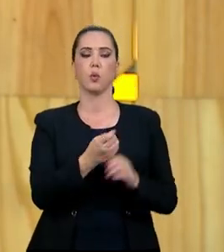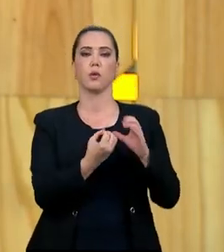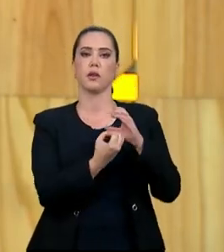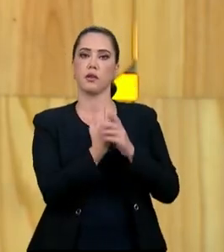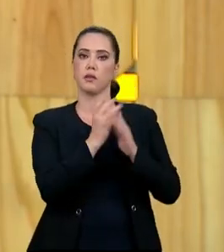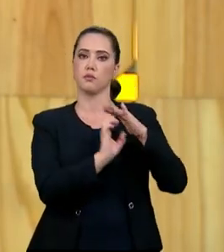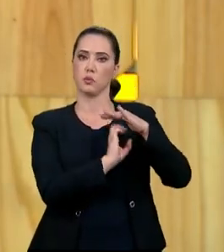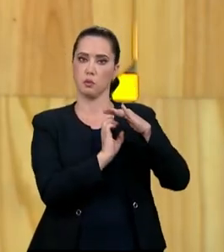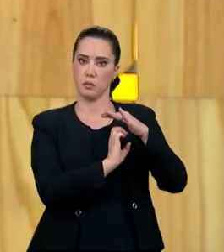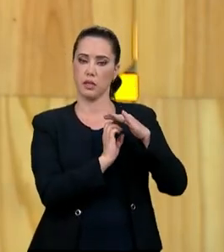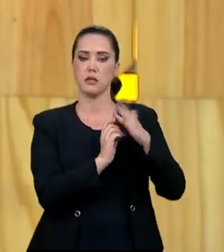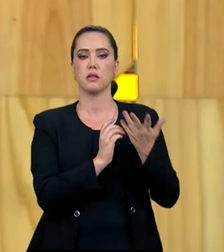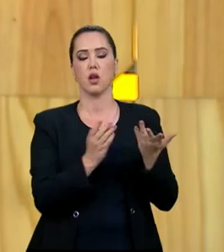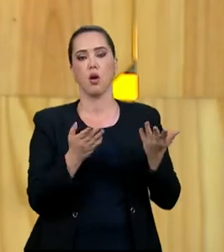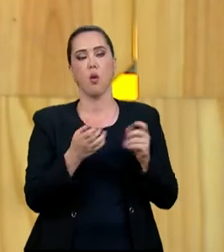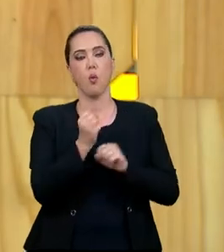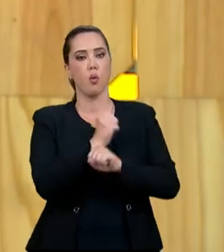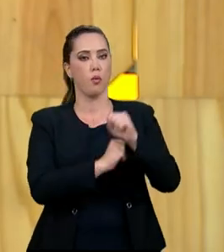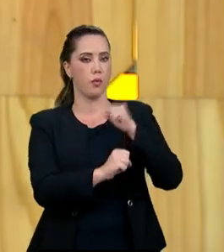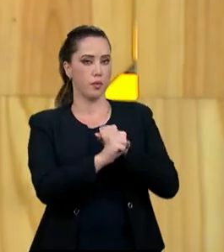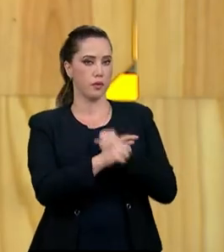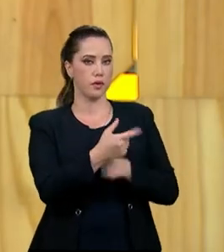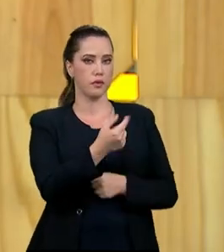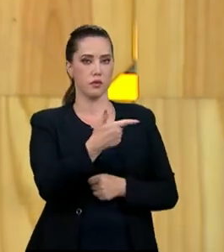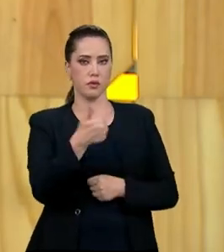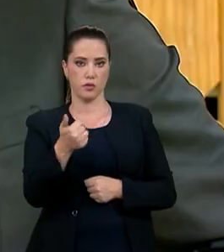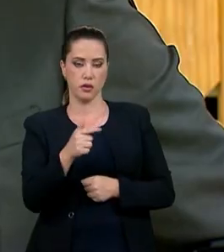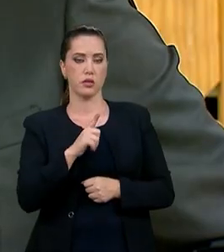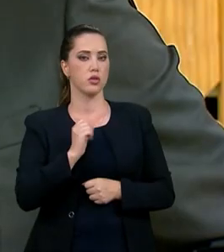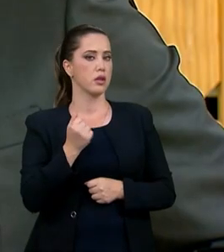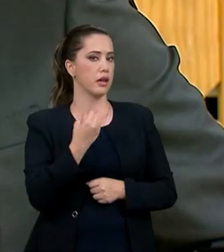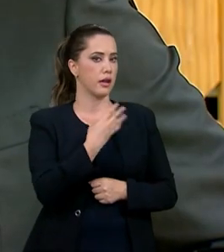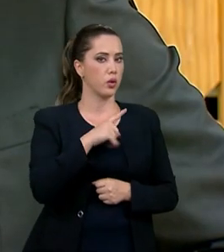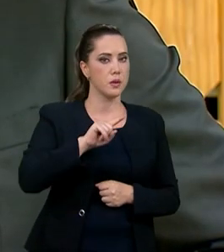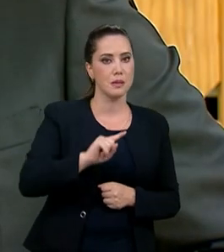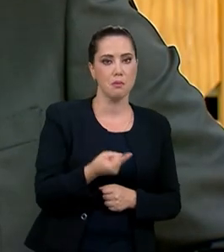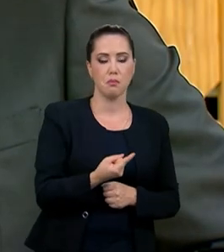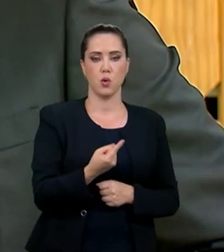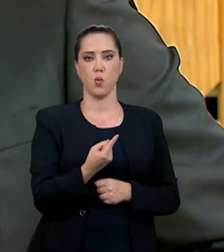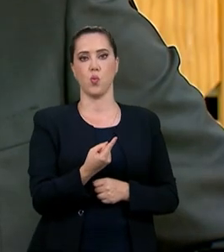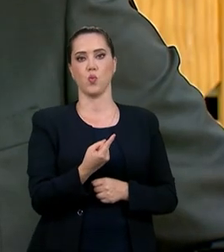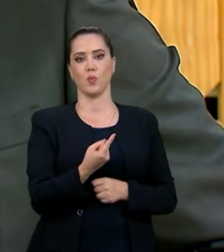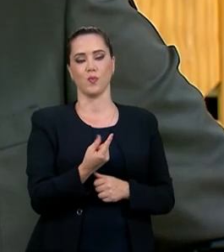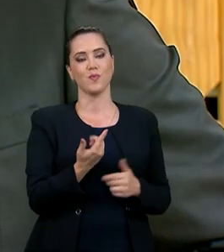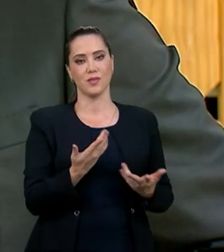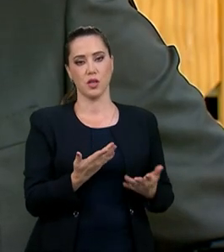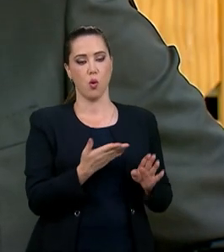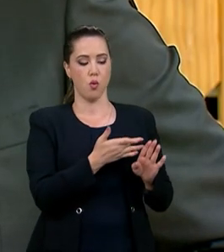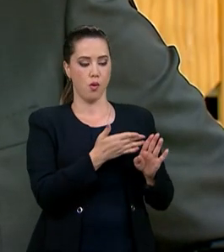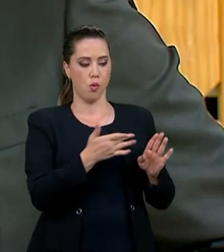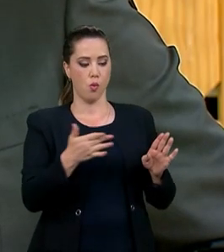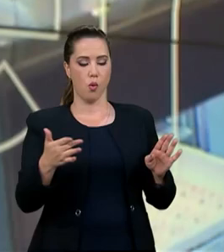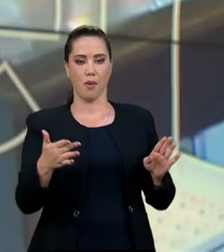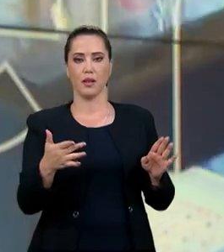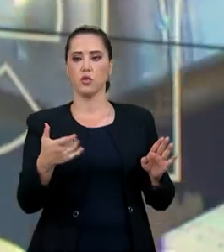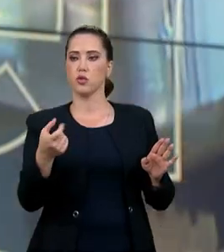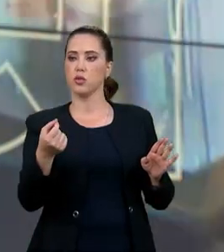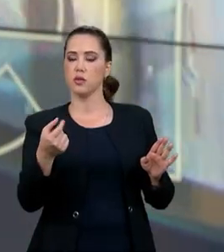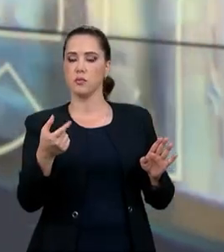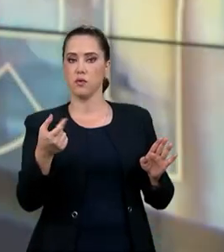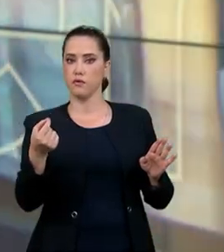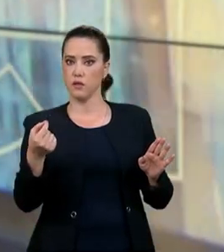22.300 que a gente tem hoje. Ano passado, 2021, o Brasil tinha 14 mil startups. Então, a gente criou, de 2021 para 2020,